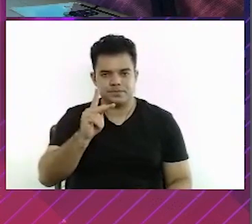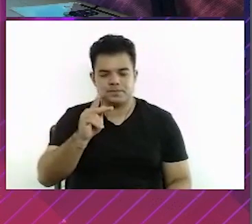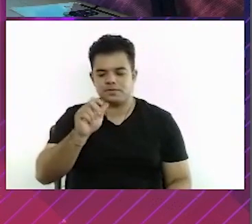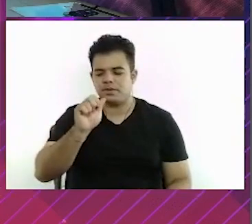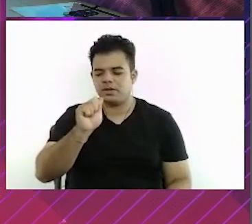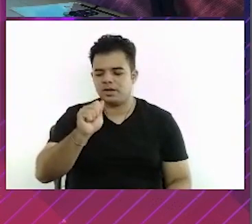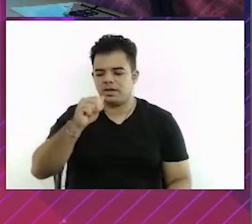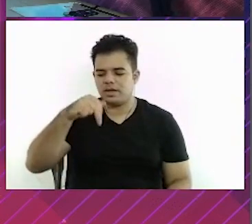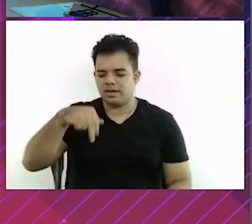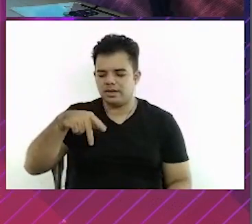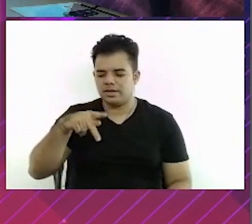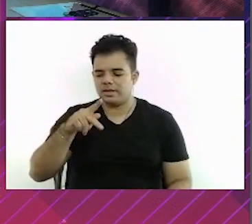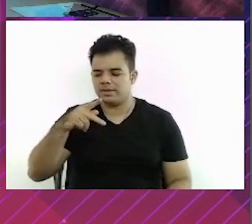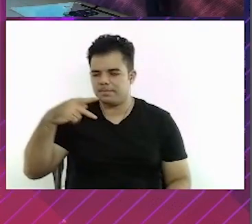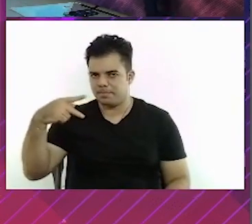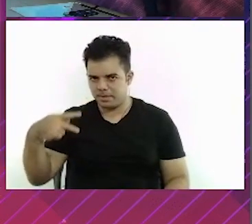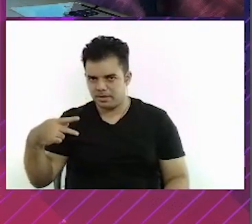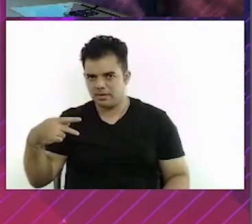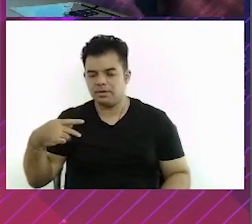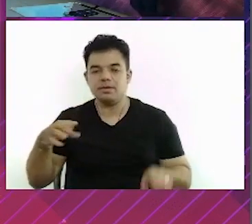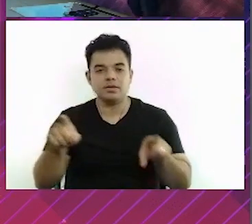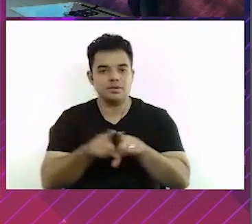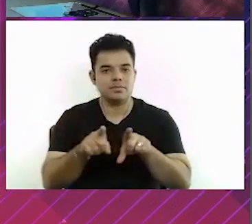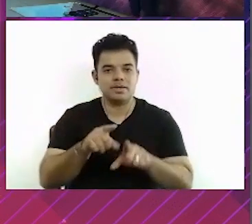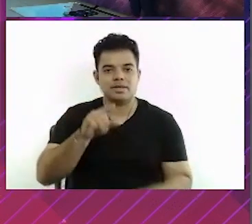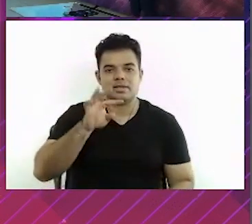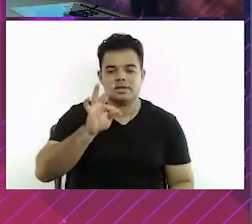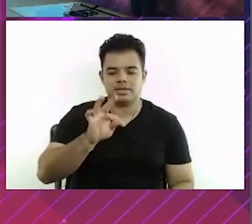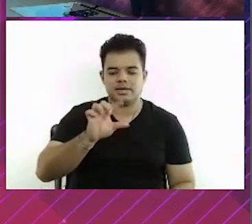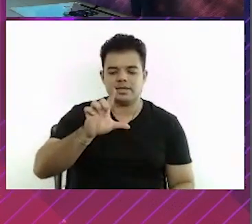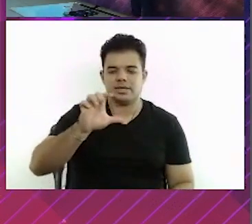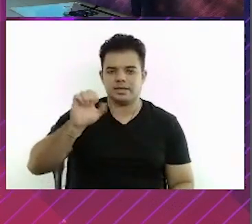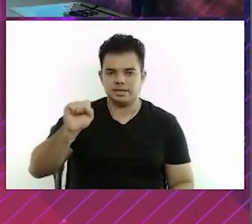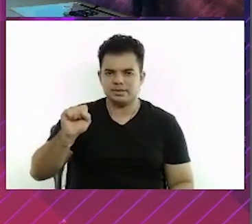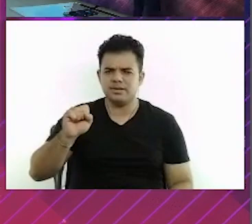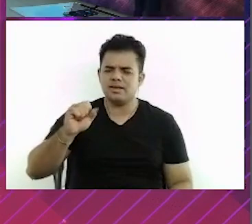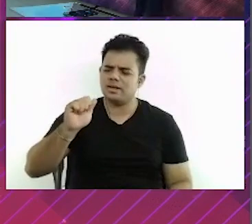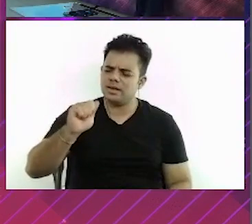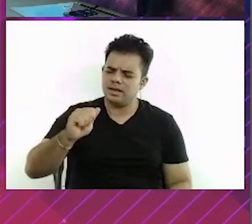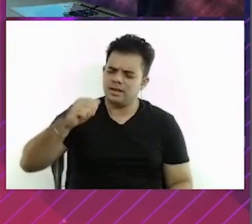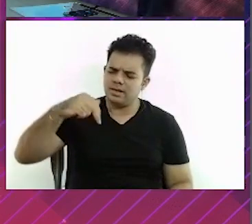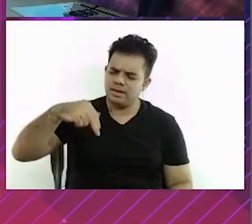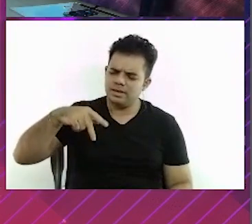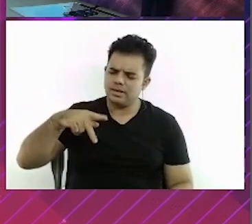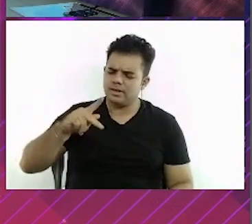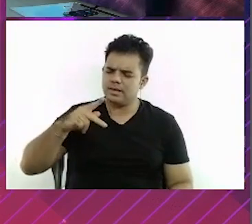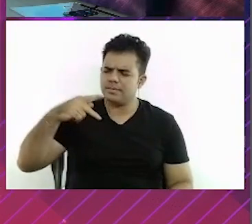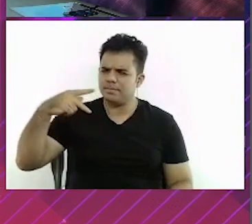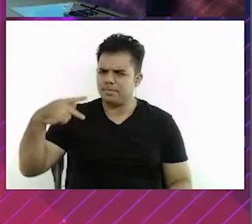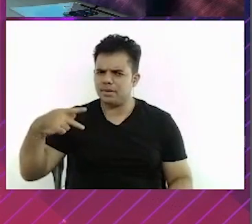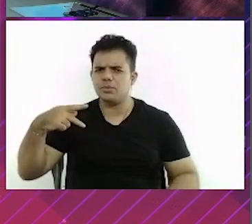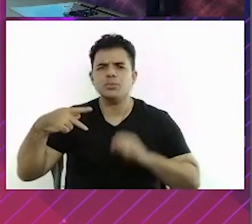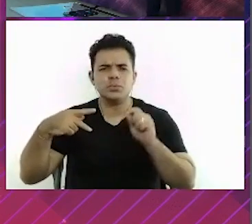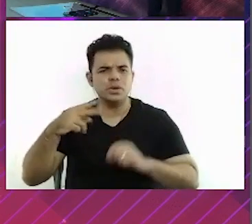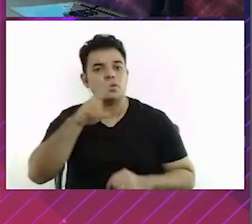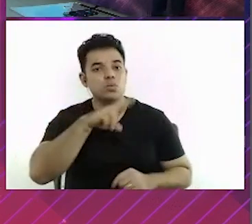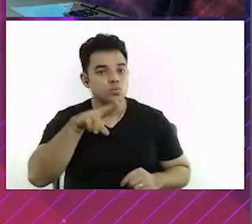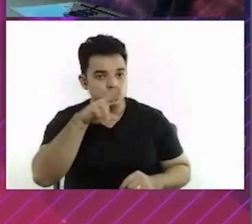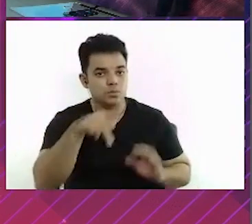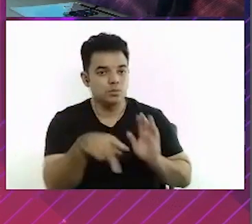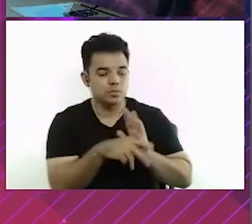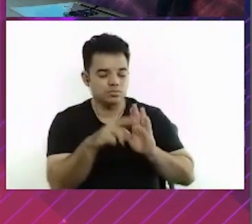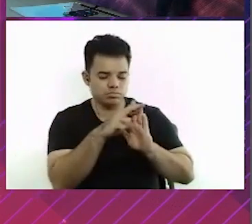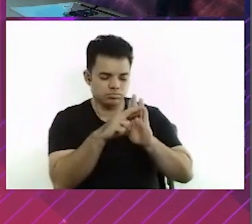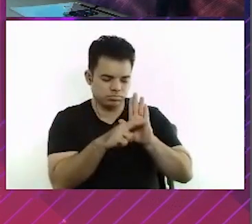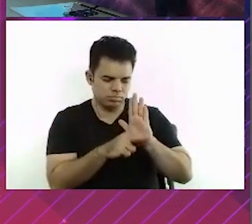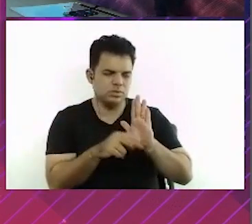AMQP sobre TLS para proteger os dados. A AMQP é o protocolo padrão de comunicação assíncrona usado pelo RapidMQ. Ele